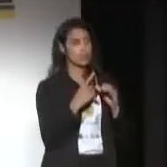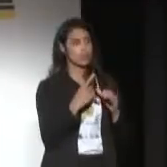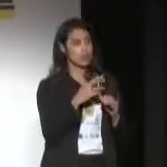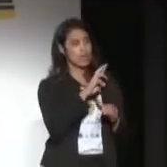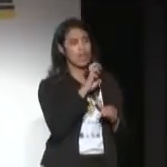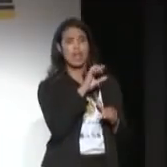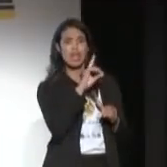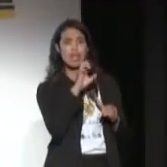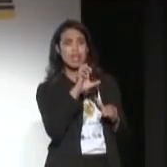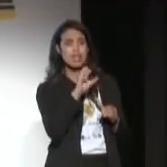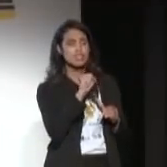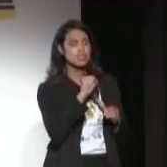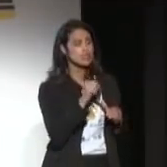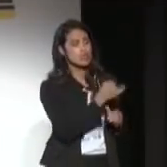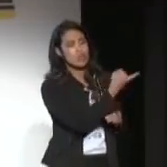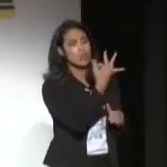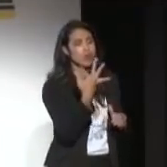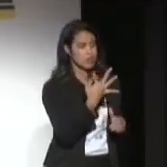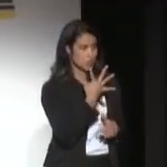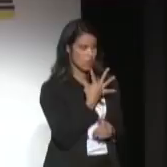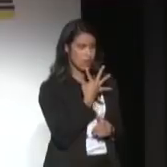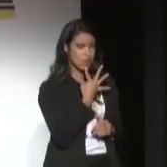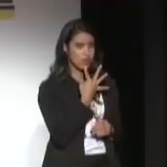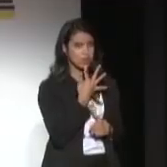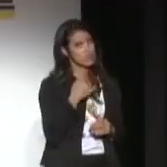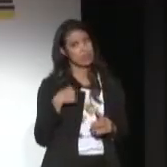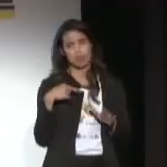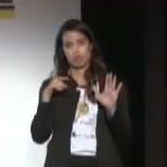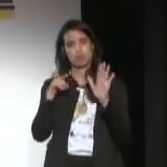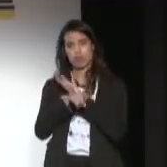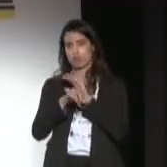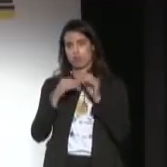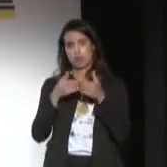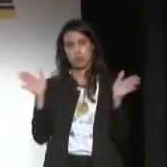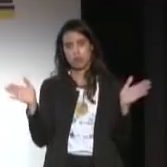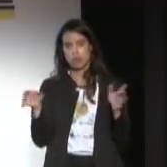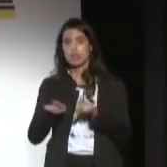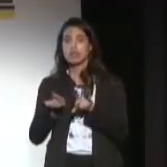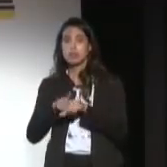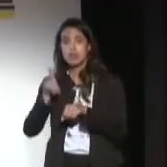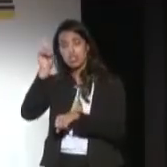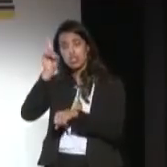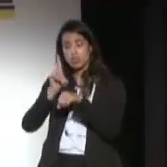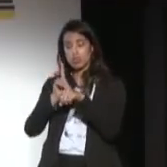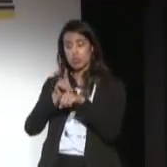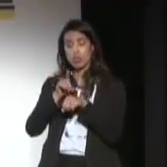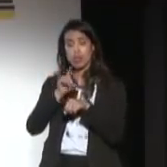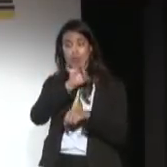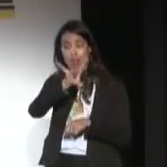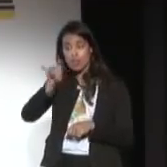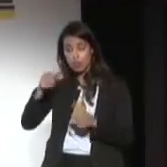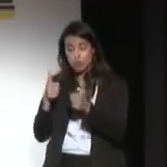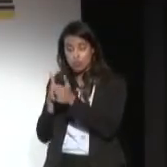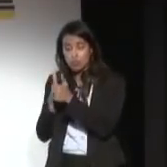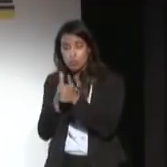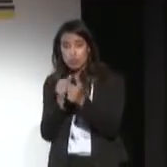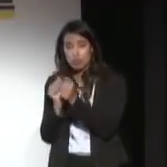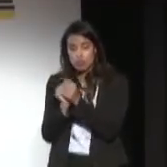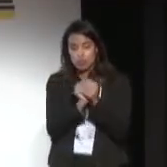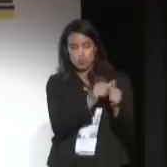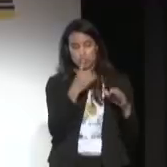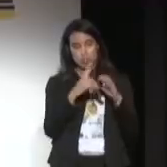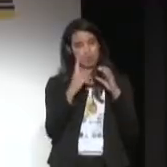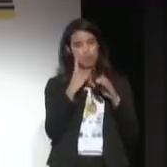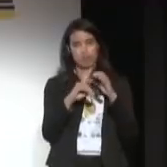eu deixo a pergunta em aberto. Quantos são os diretores que acompanham de perto o trabalho formativo do coordenador? Quantos